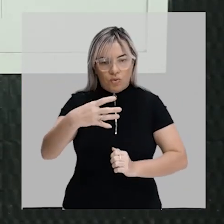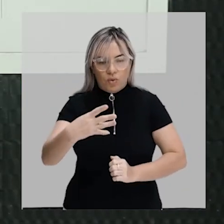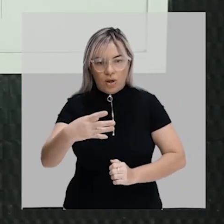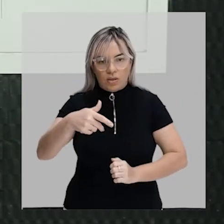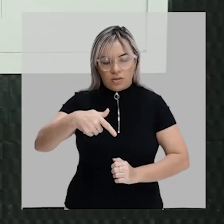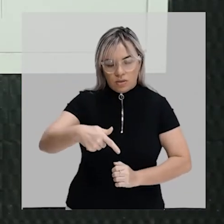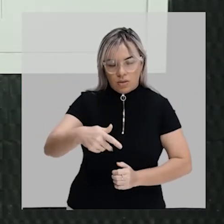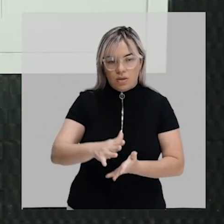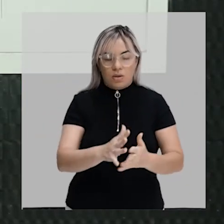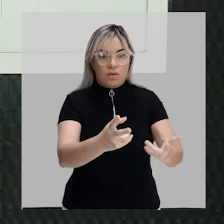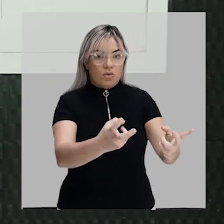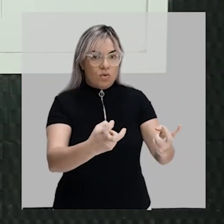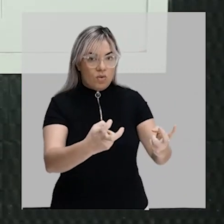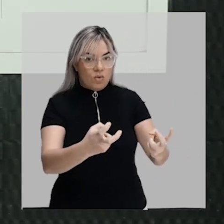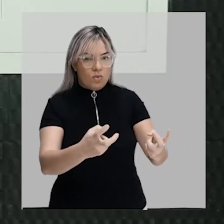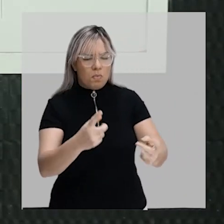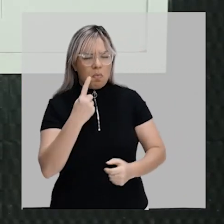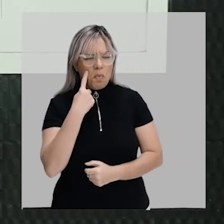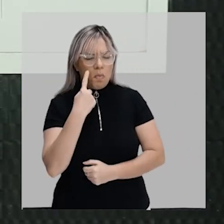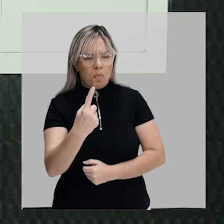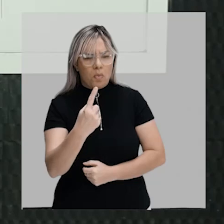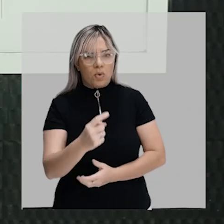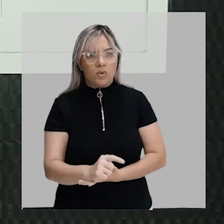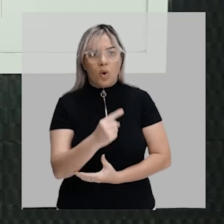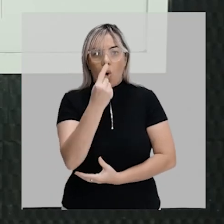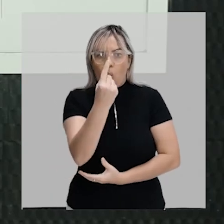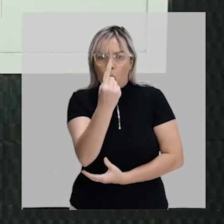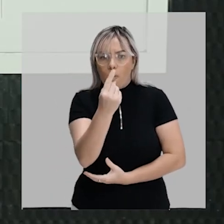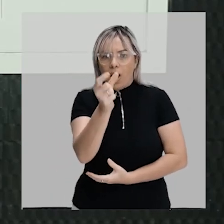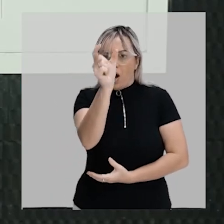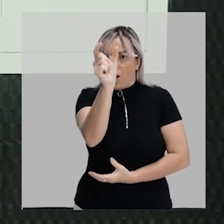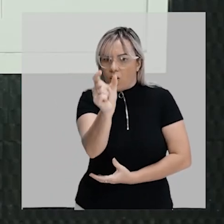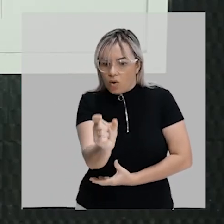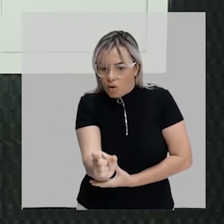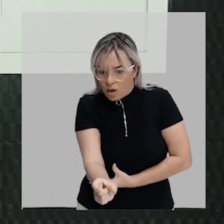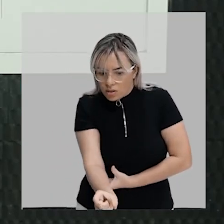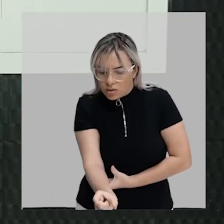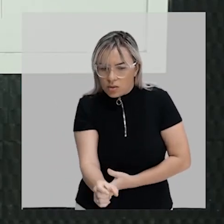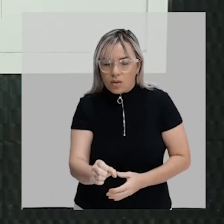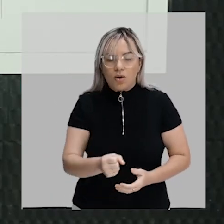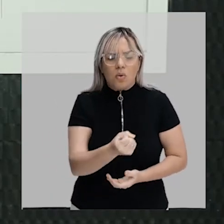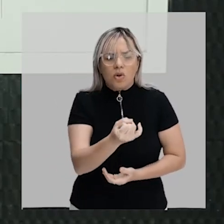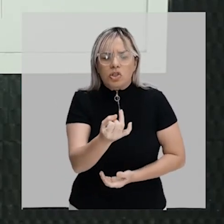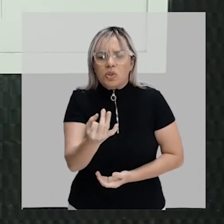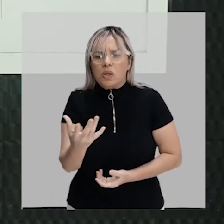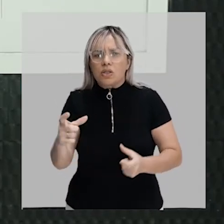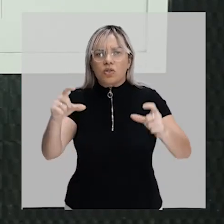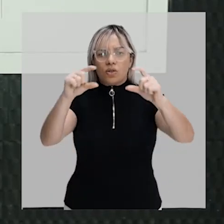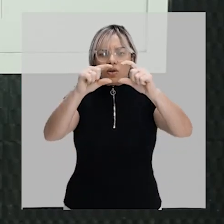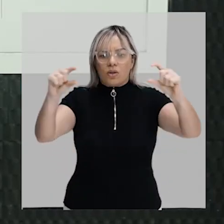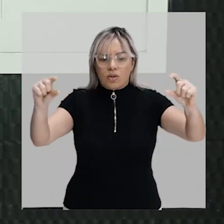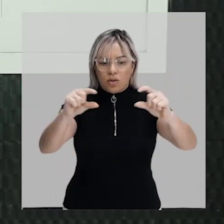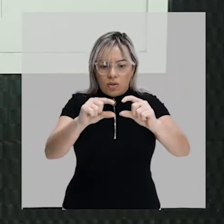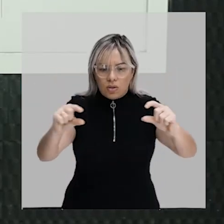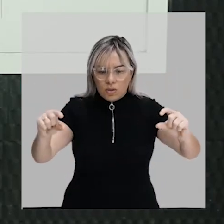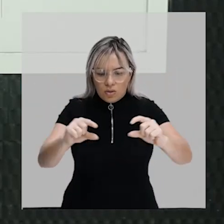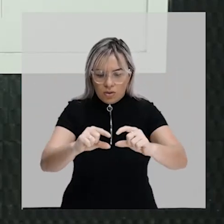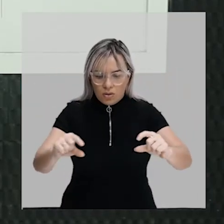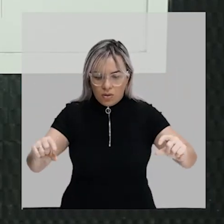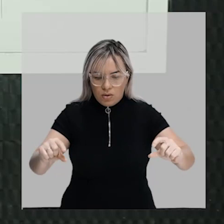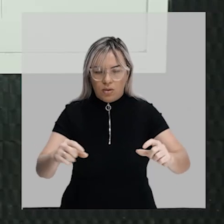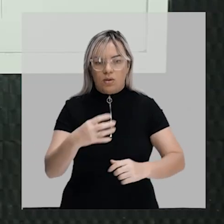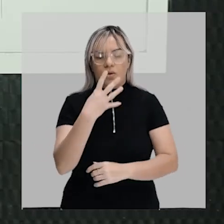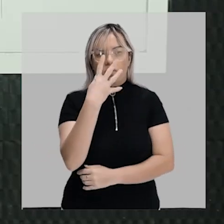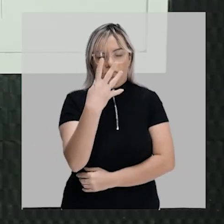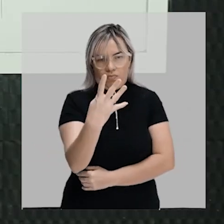ele é composta por apenas uma coluna e possui quantas linhas possui quatro linhas ó cada